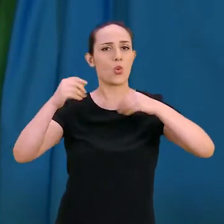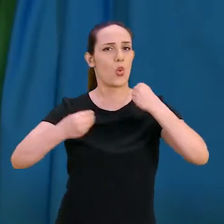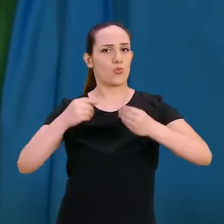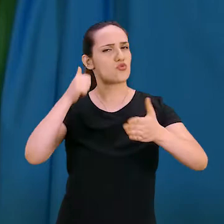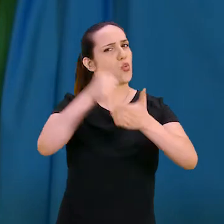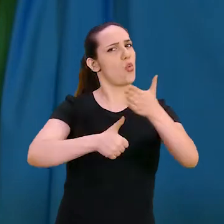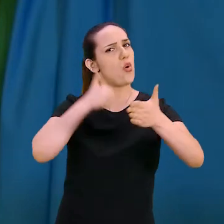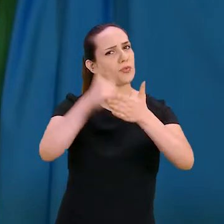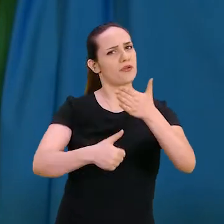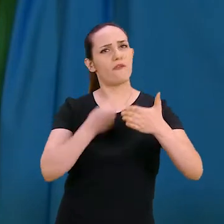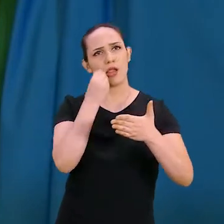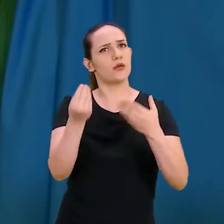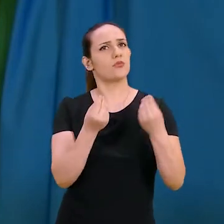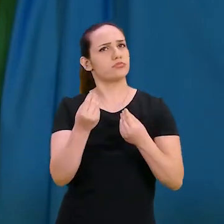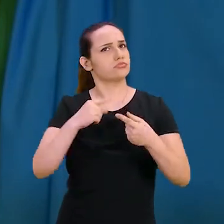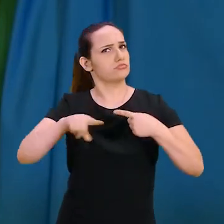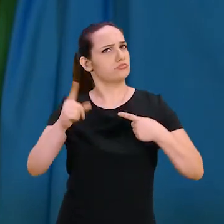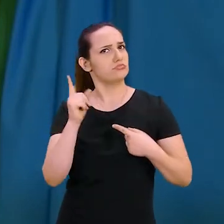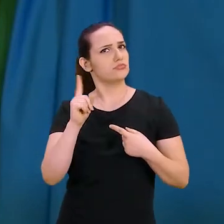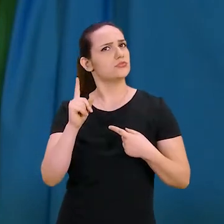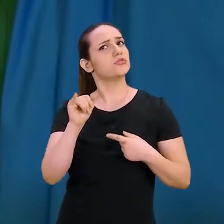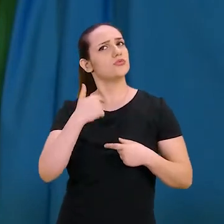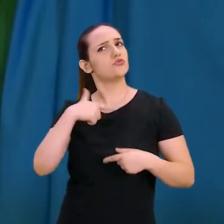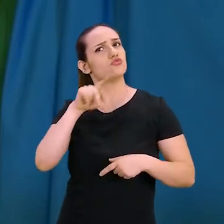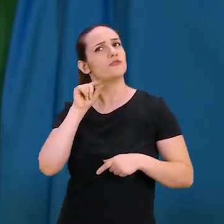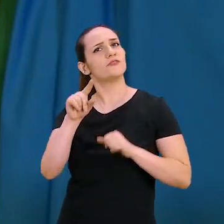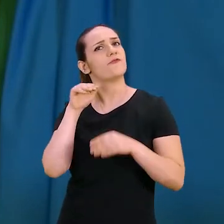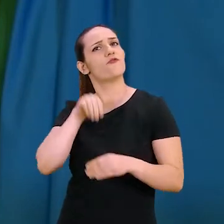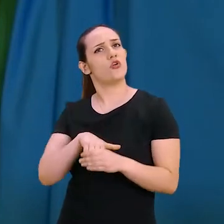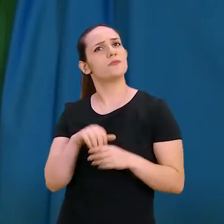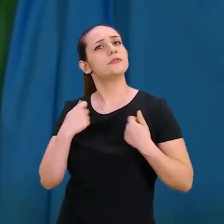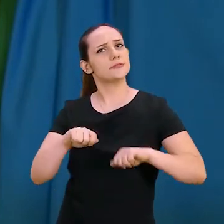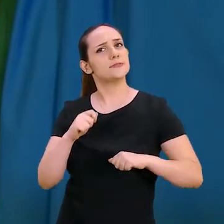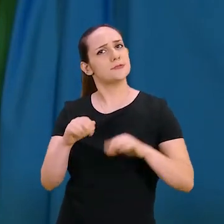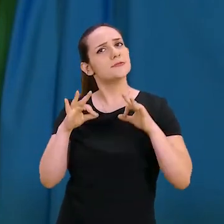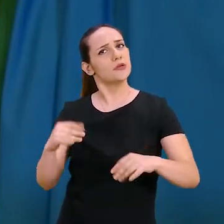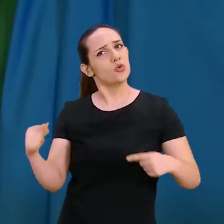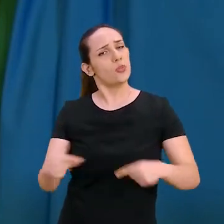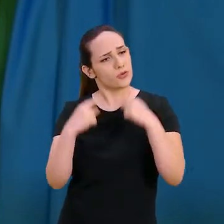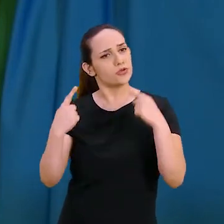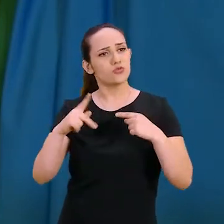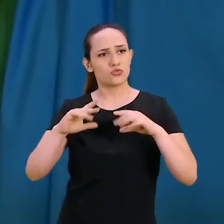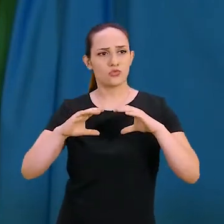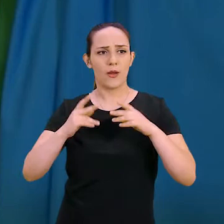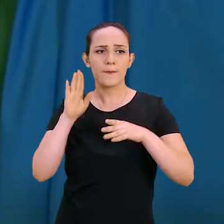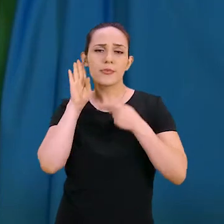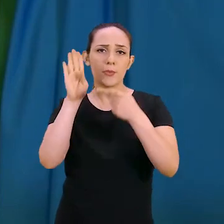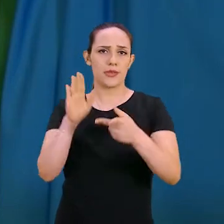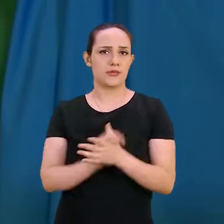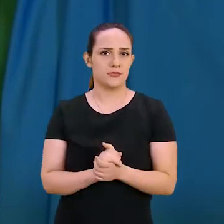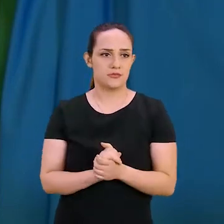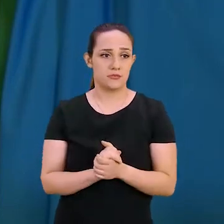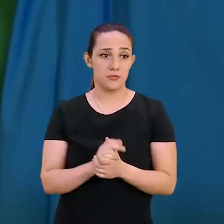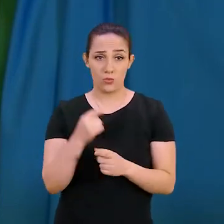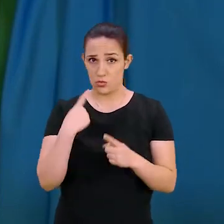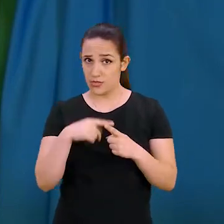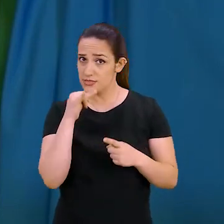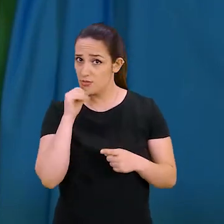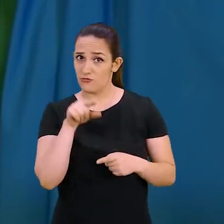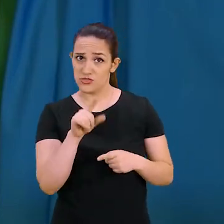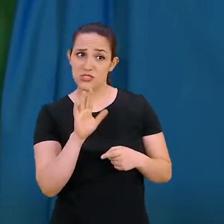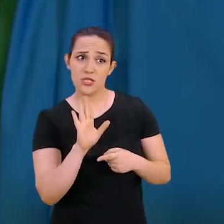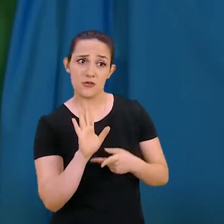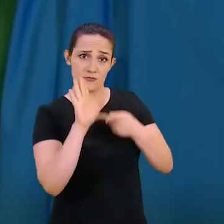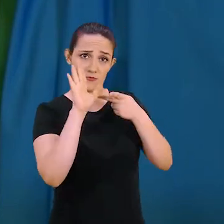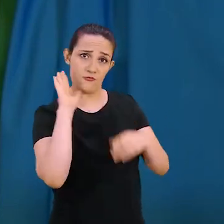cobranças daqueles que eles elegeram, né? Porque você exerce sua cidadania de várias formas, não só através do voto. Você